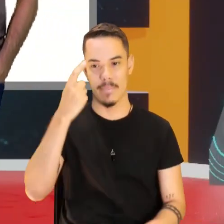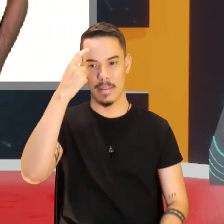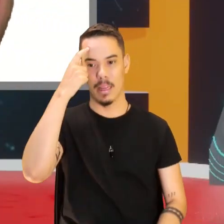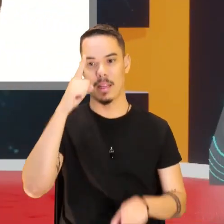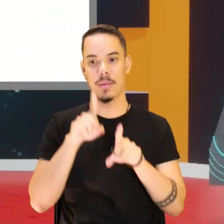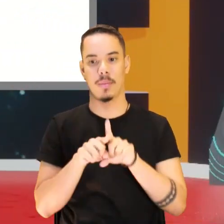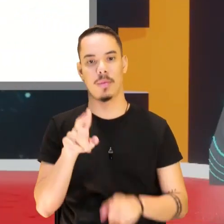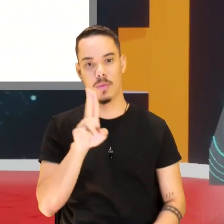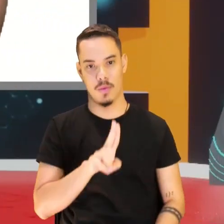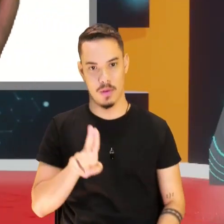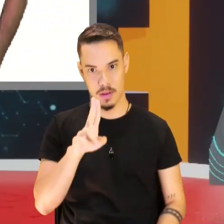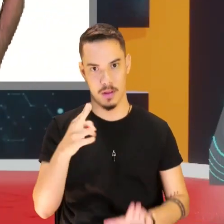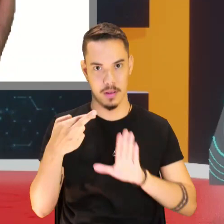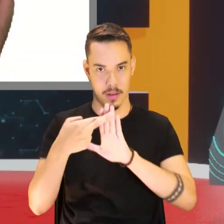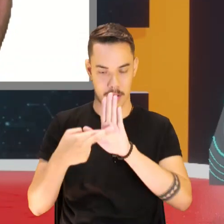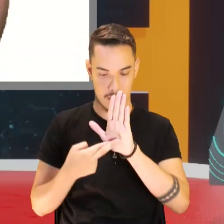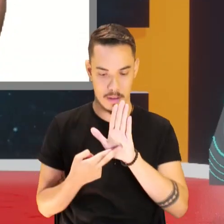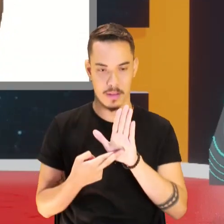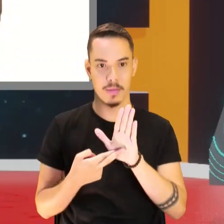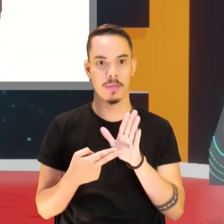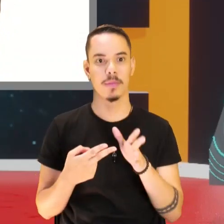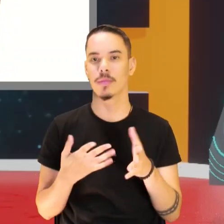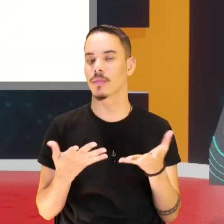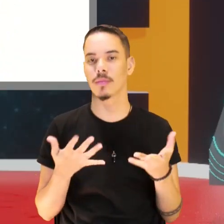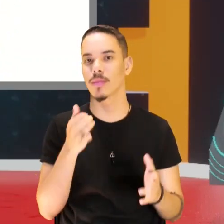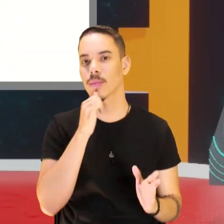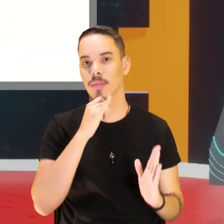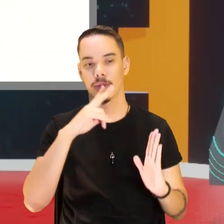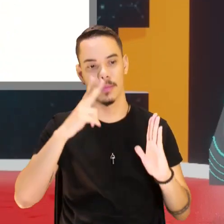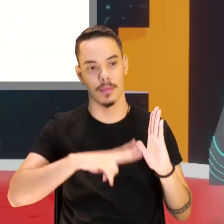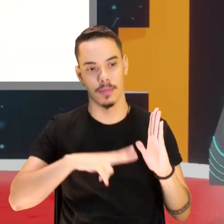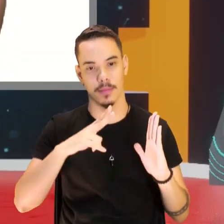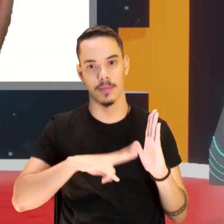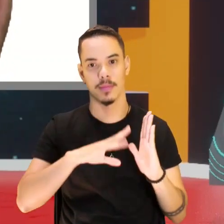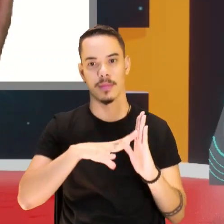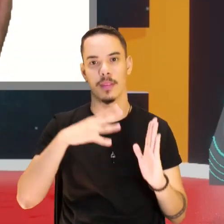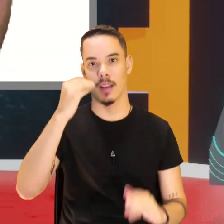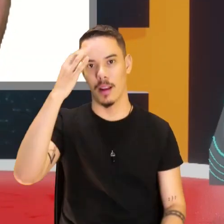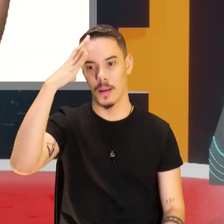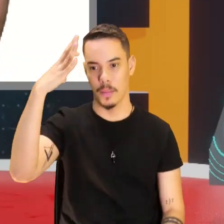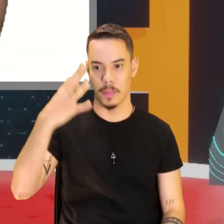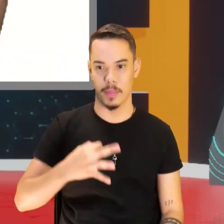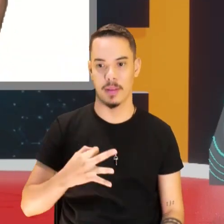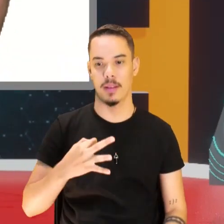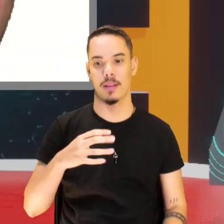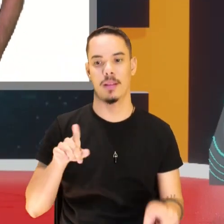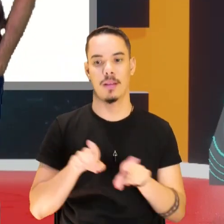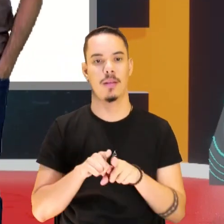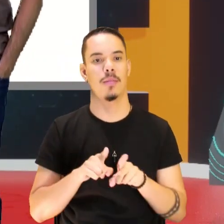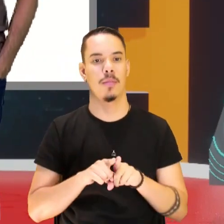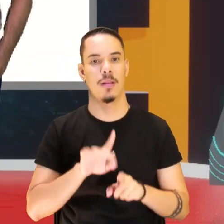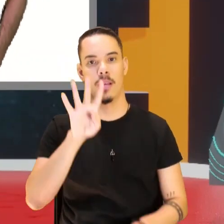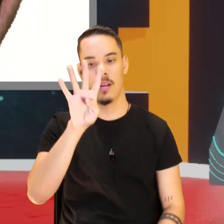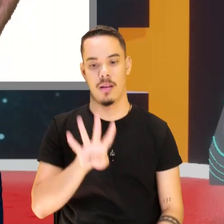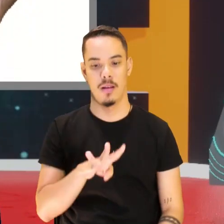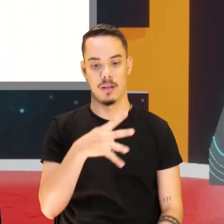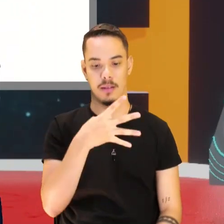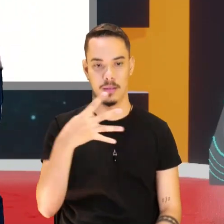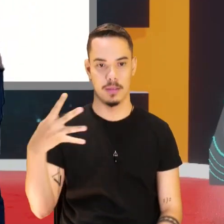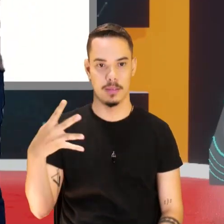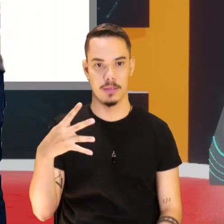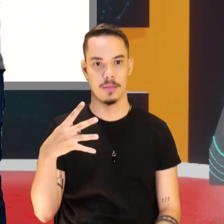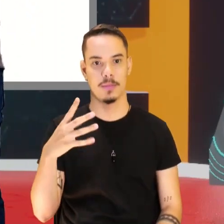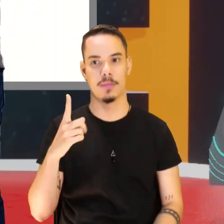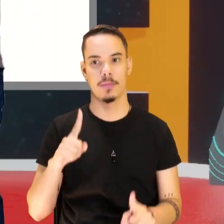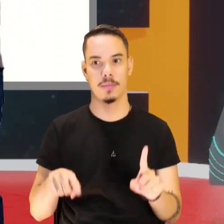usando a regrinha né leitura interpretação montagem da tabelinha e análise de